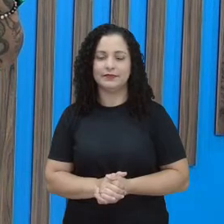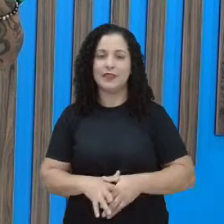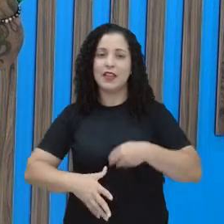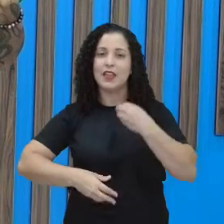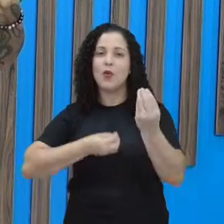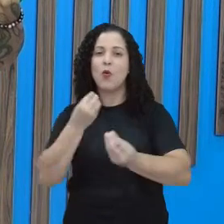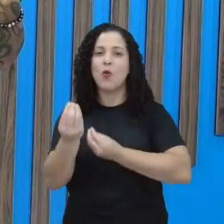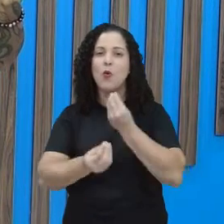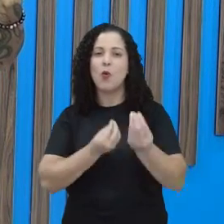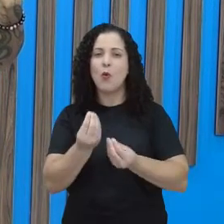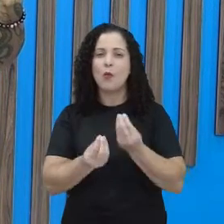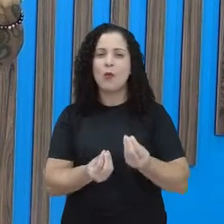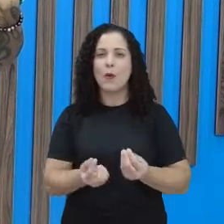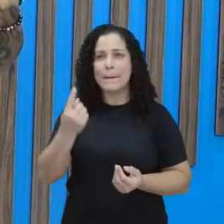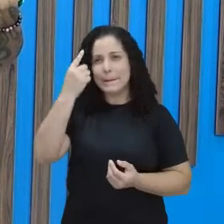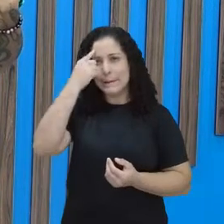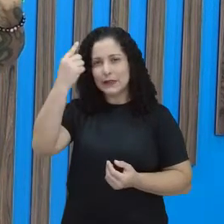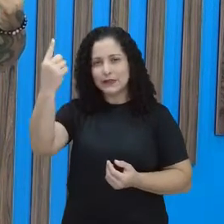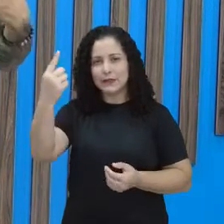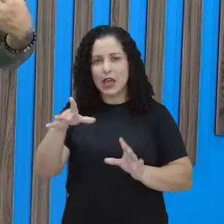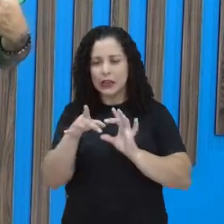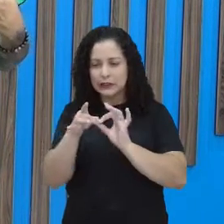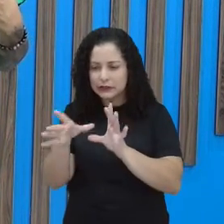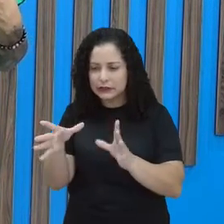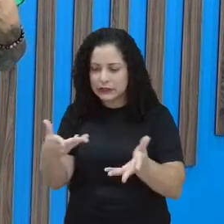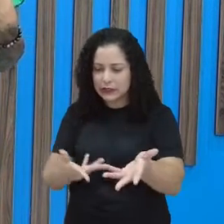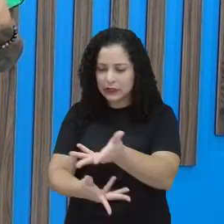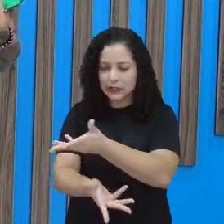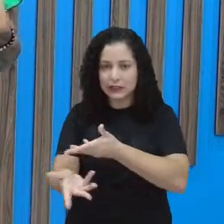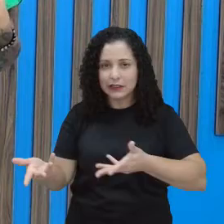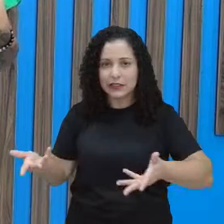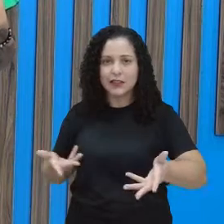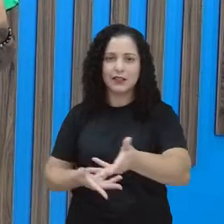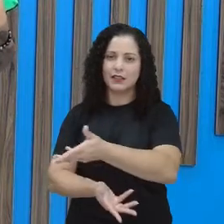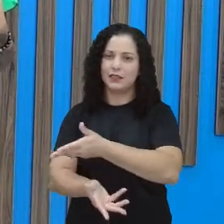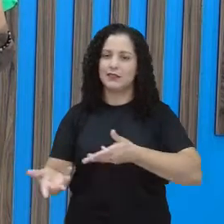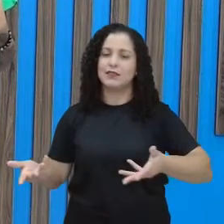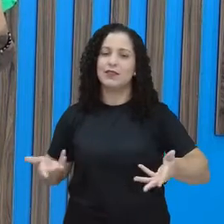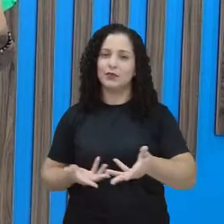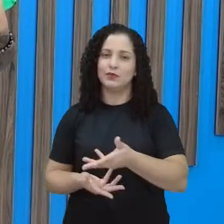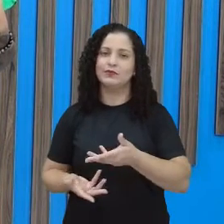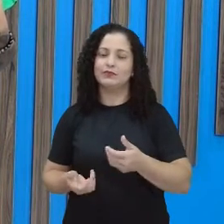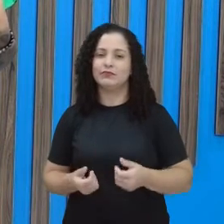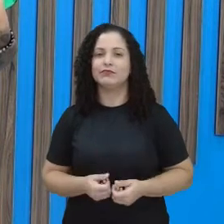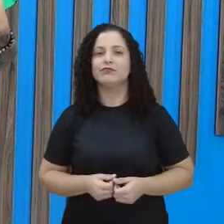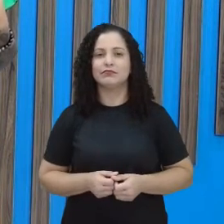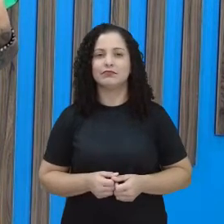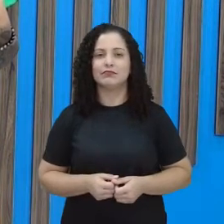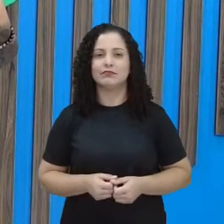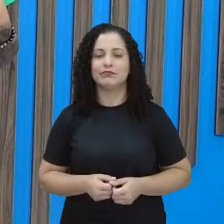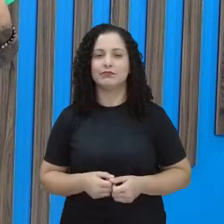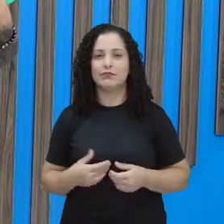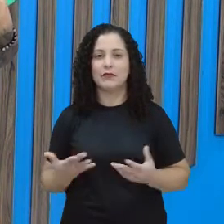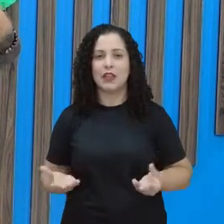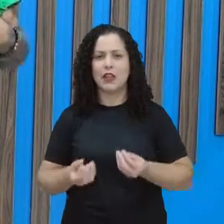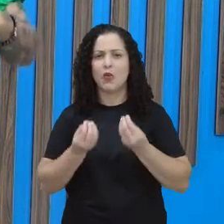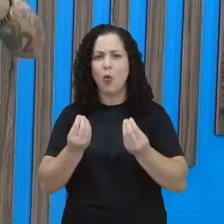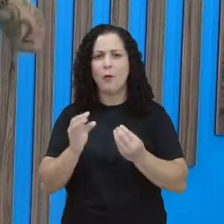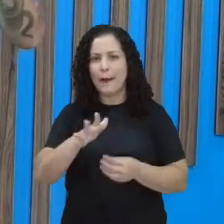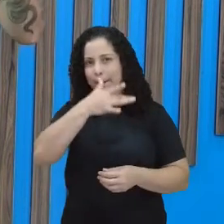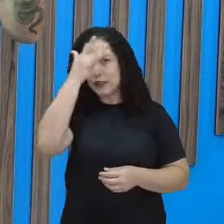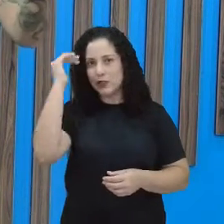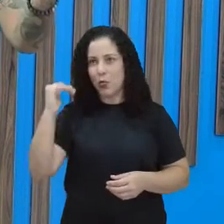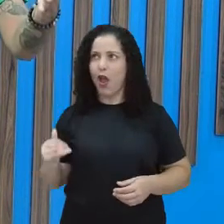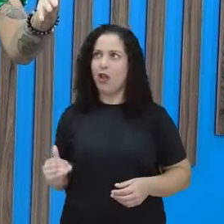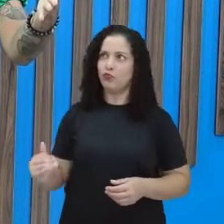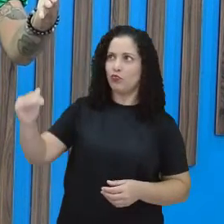pensar em consentimento, tá? Então, inclusive é ilegal falar em uma pessoa que é adulta se relacionar,